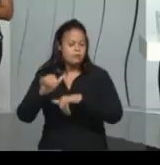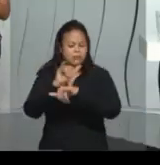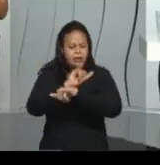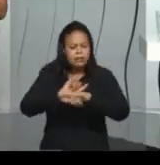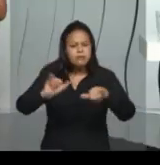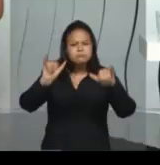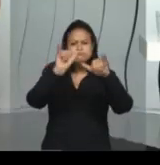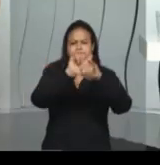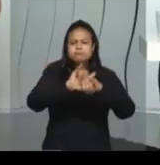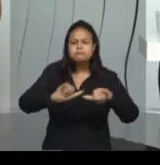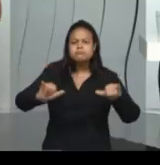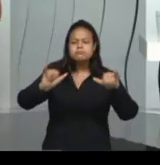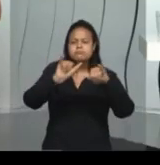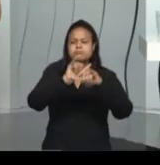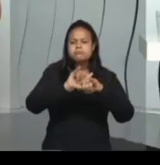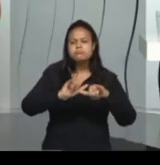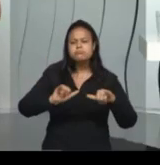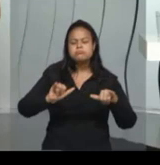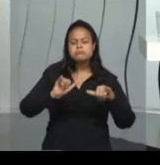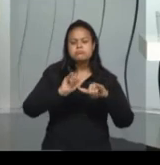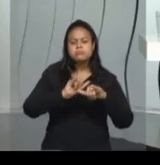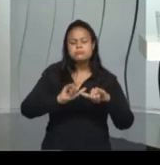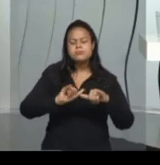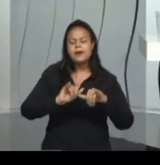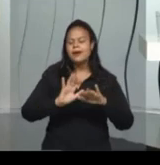relatos,